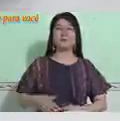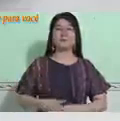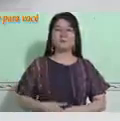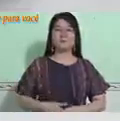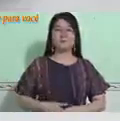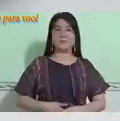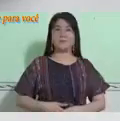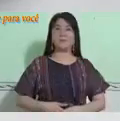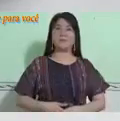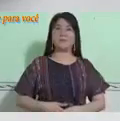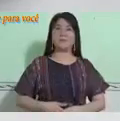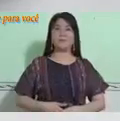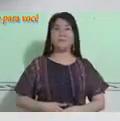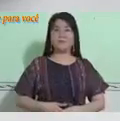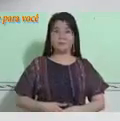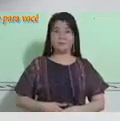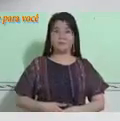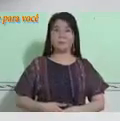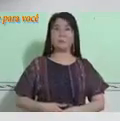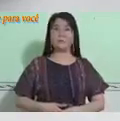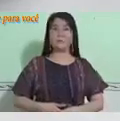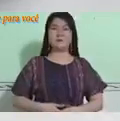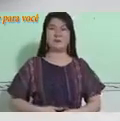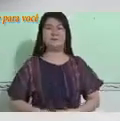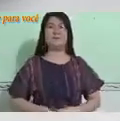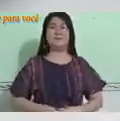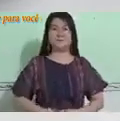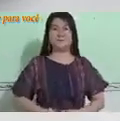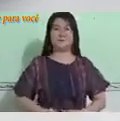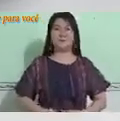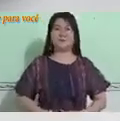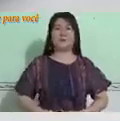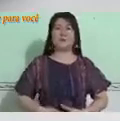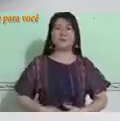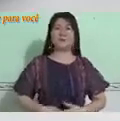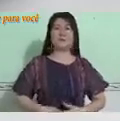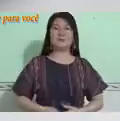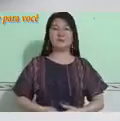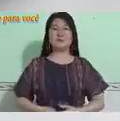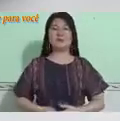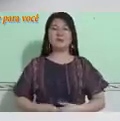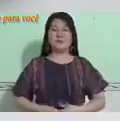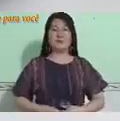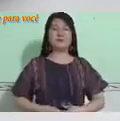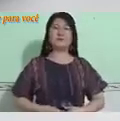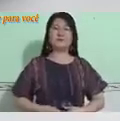LIGANDOIMEDIATAMNTPRAOMA 92, observar se a vítima está respirando e seu coração está batendo.